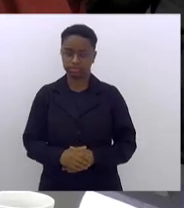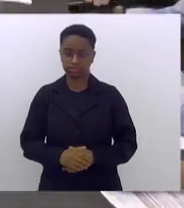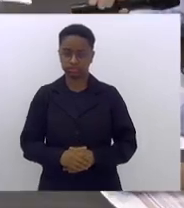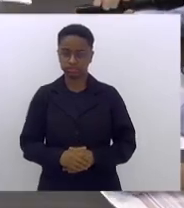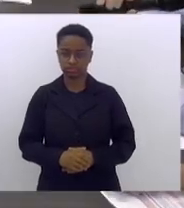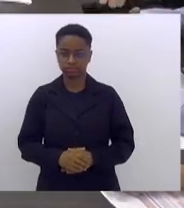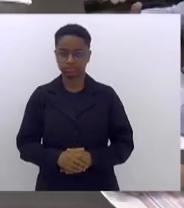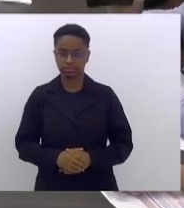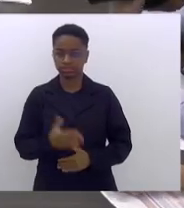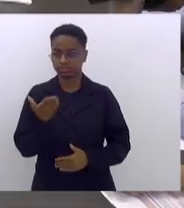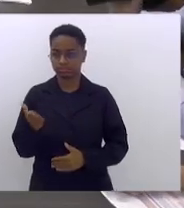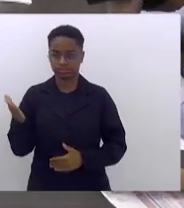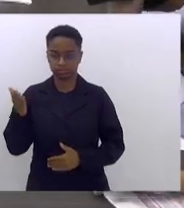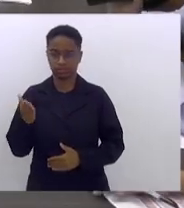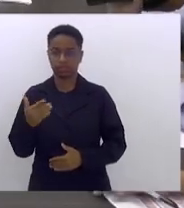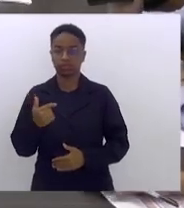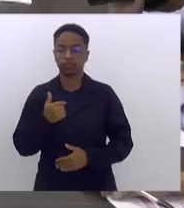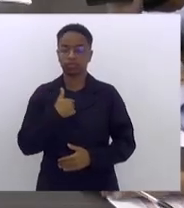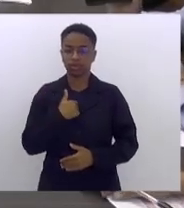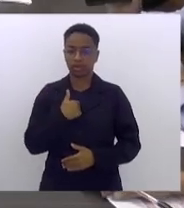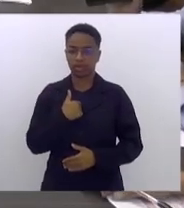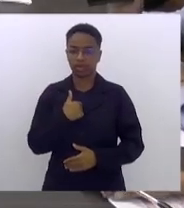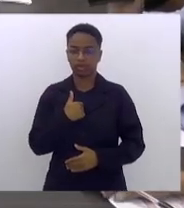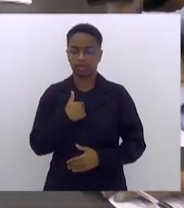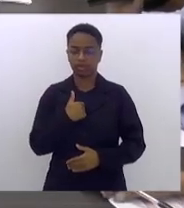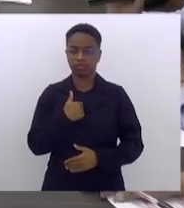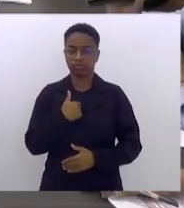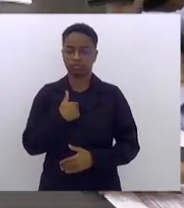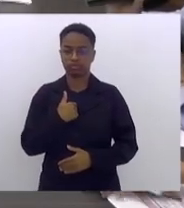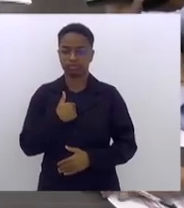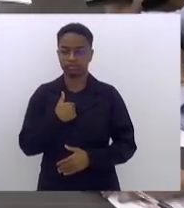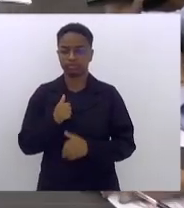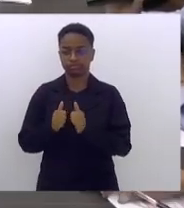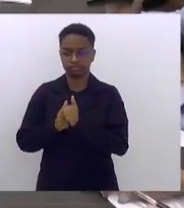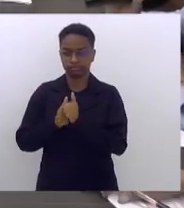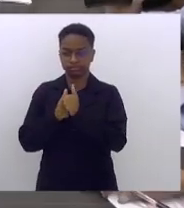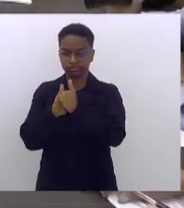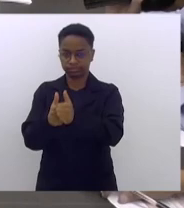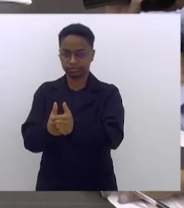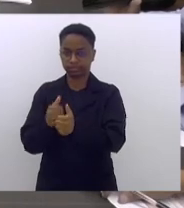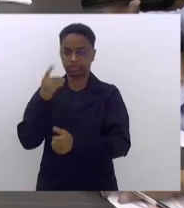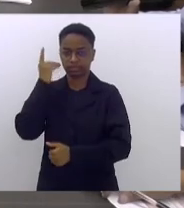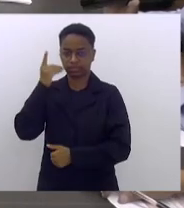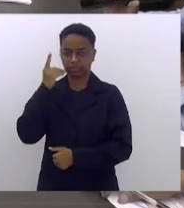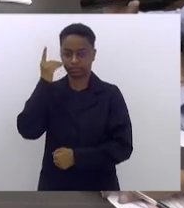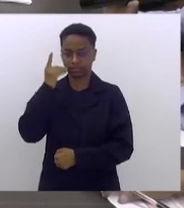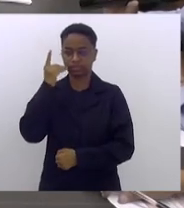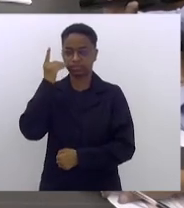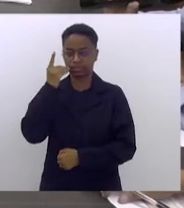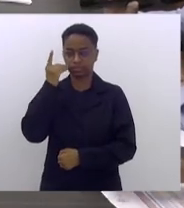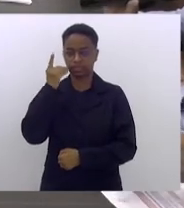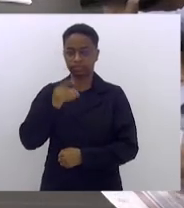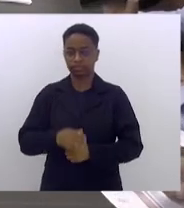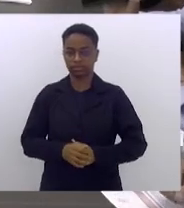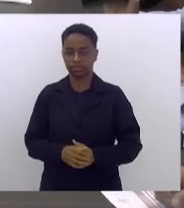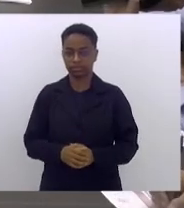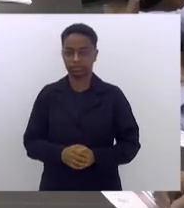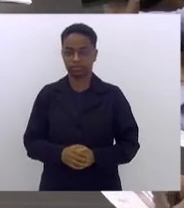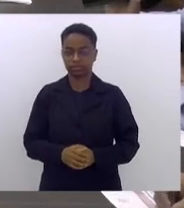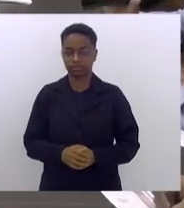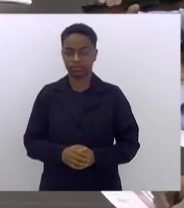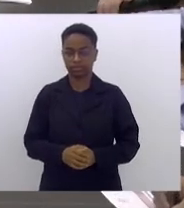Mink. Na mesma linha da intrépida deputada Verônica... Intrépida é